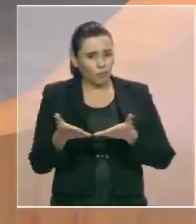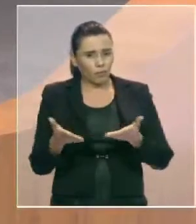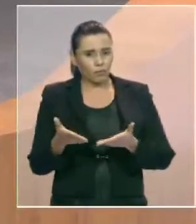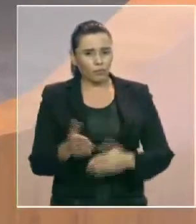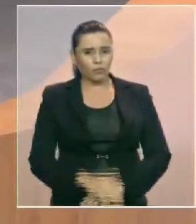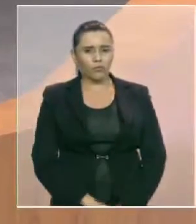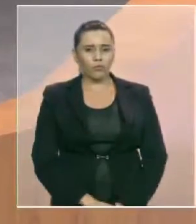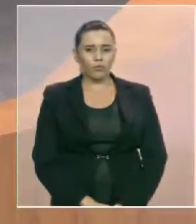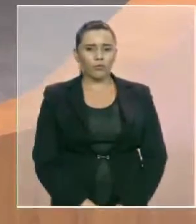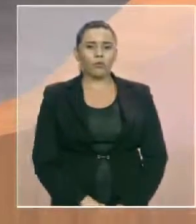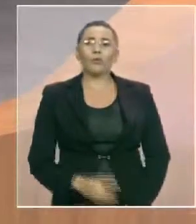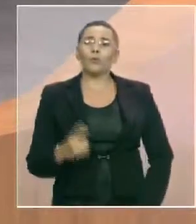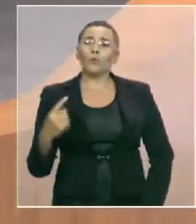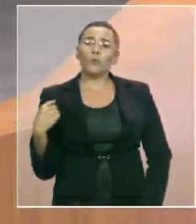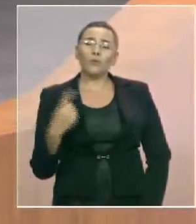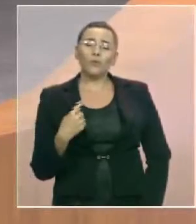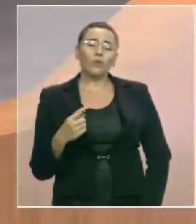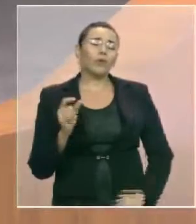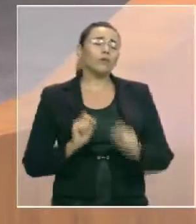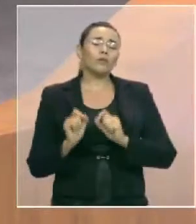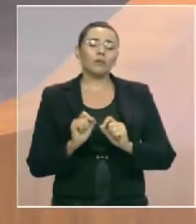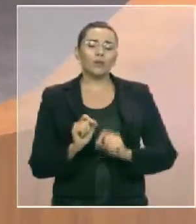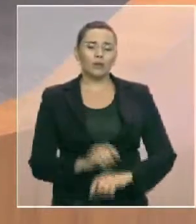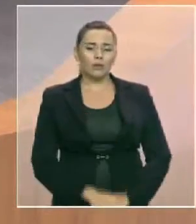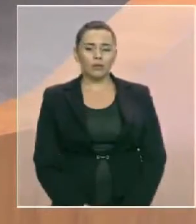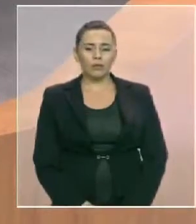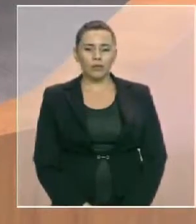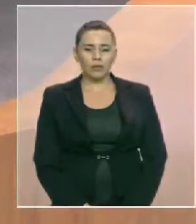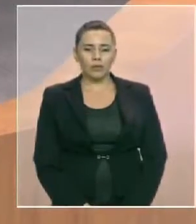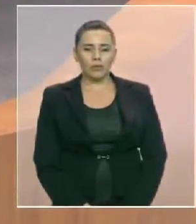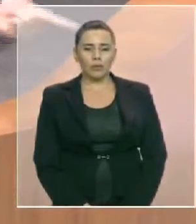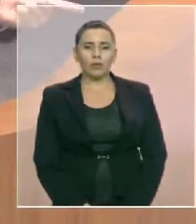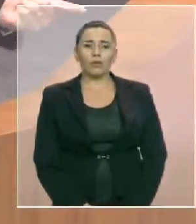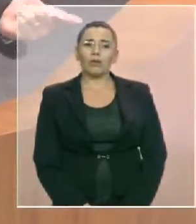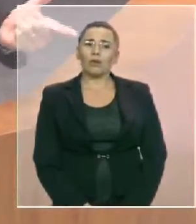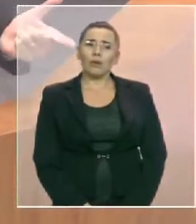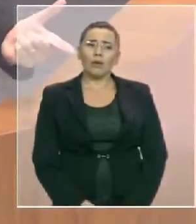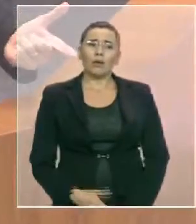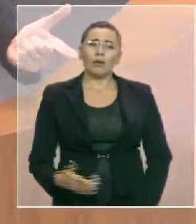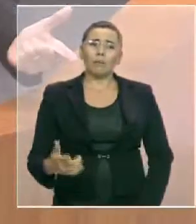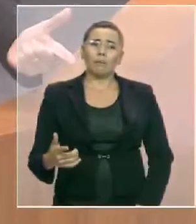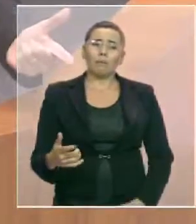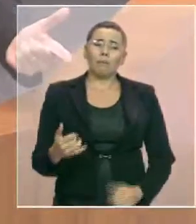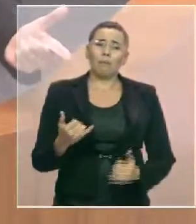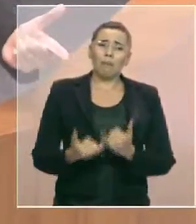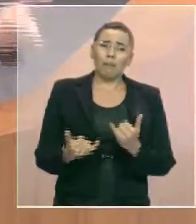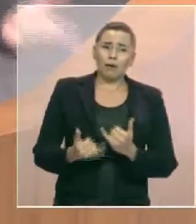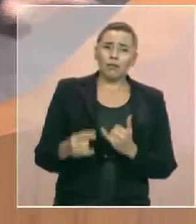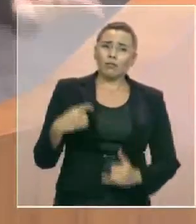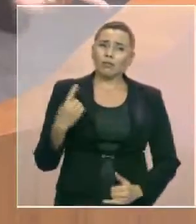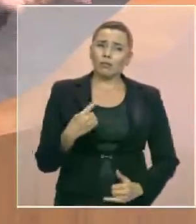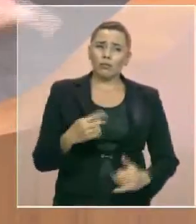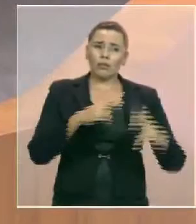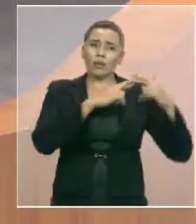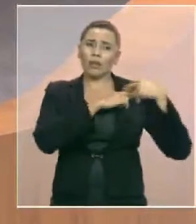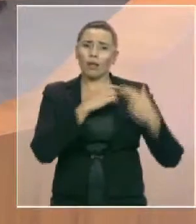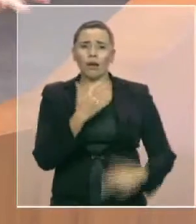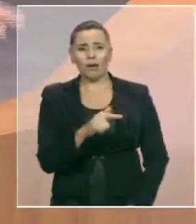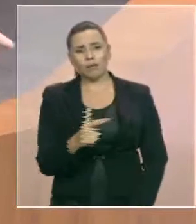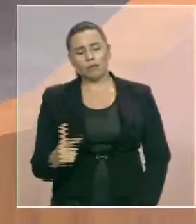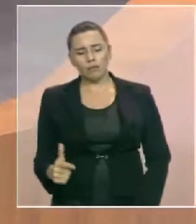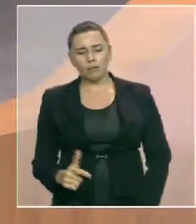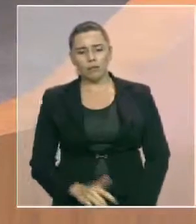estar aqui nos taxando de irresponsáveis, porque nós não temos